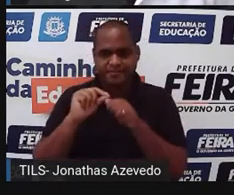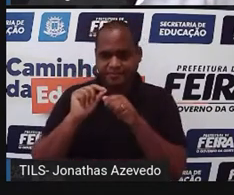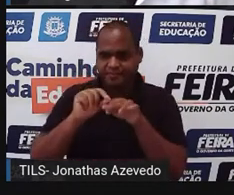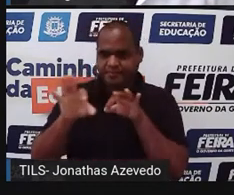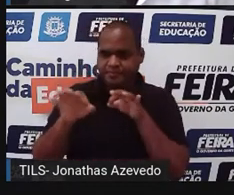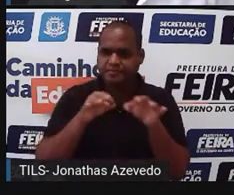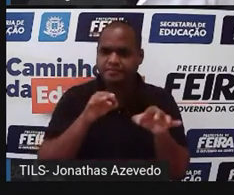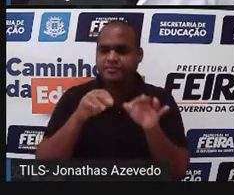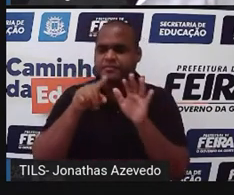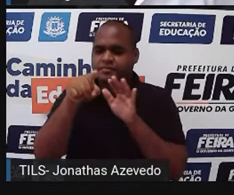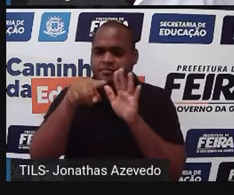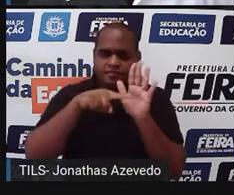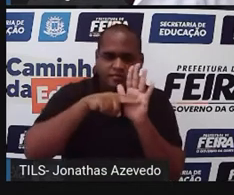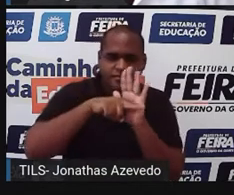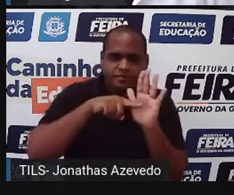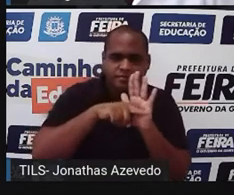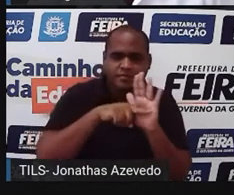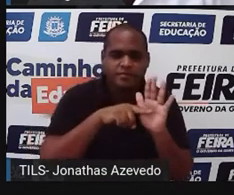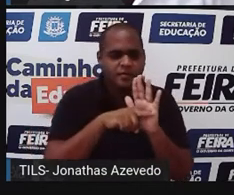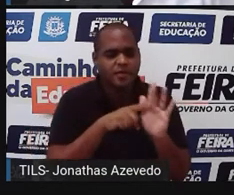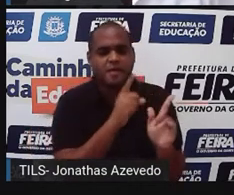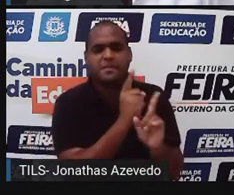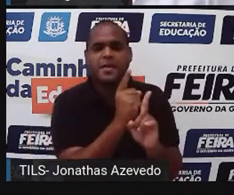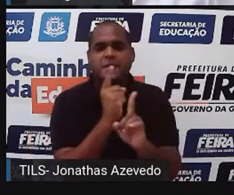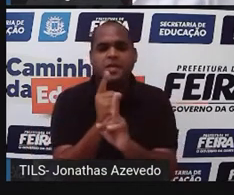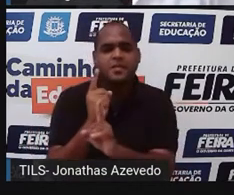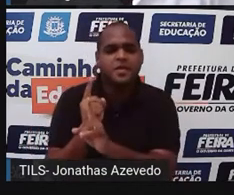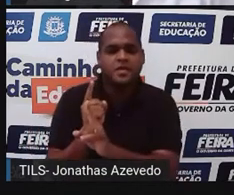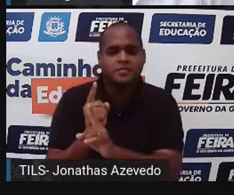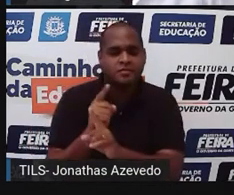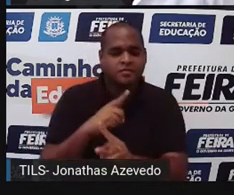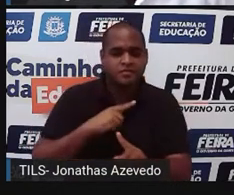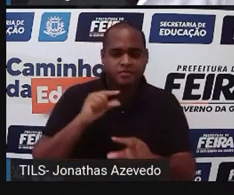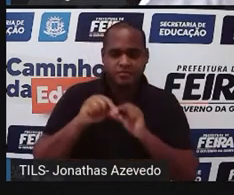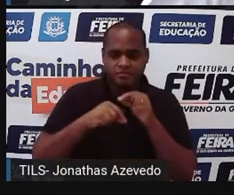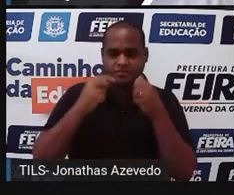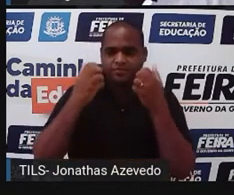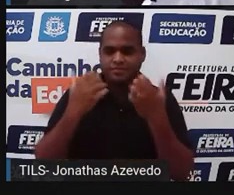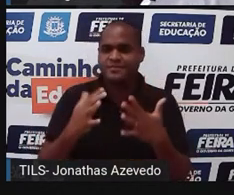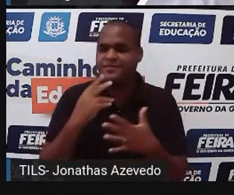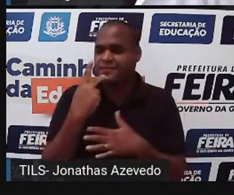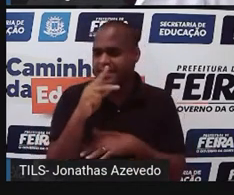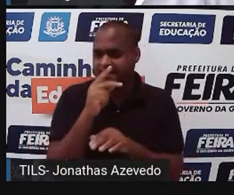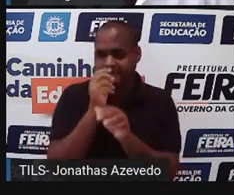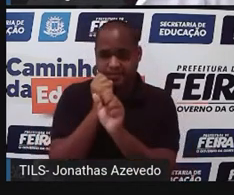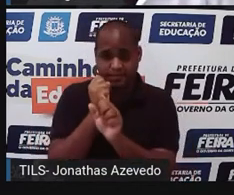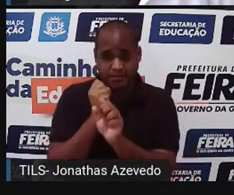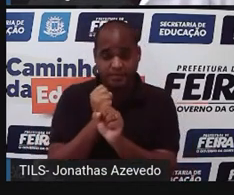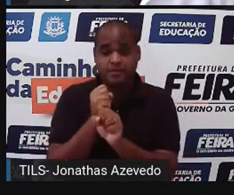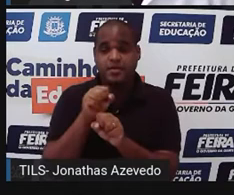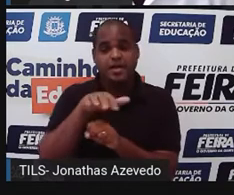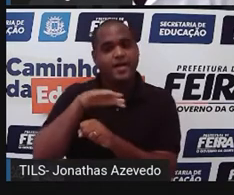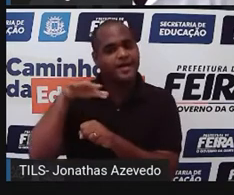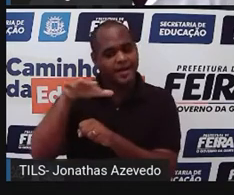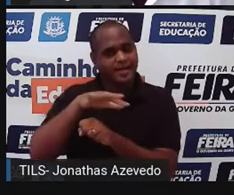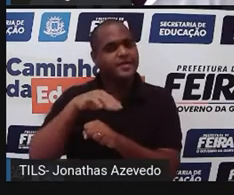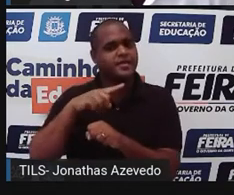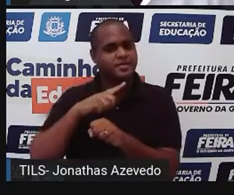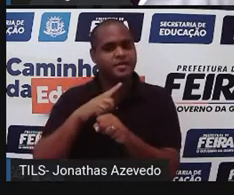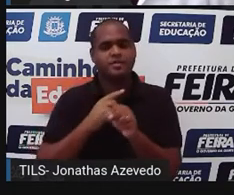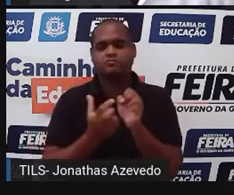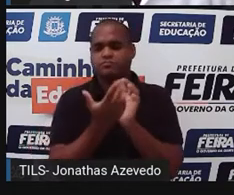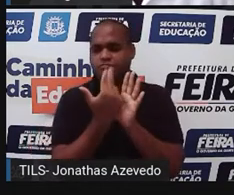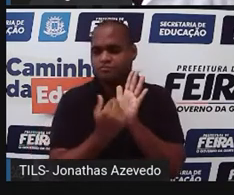isso tentando um vestigar por quê que se Calculava a área daquela figura